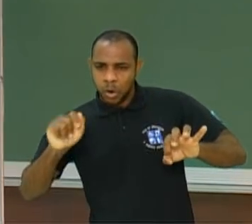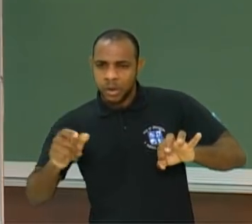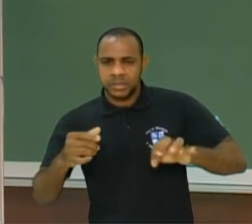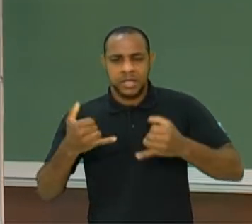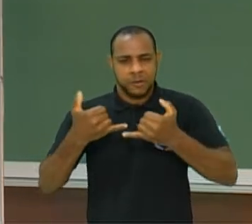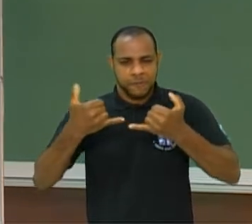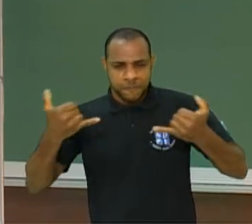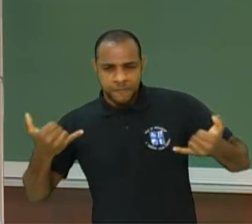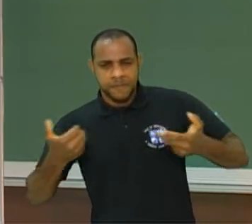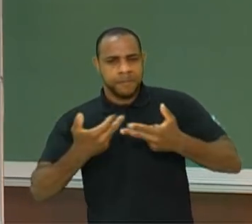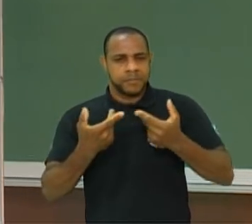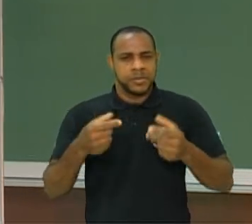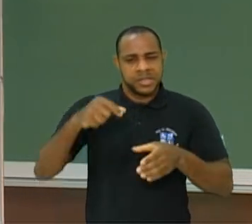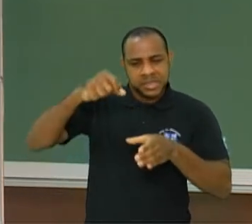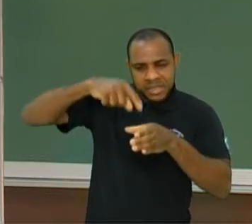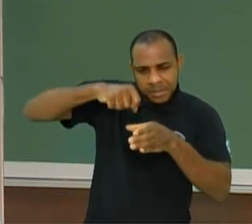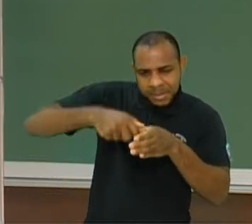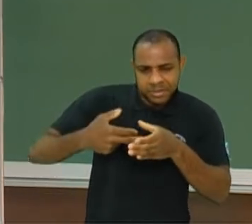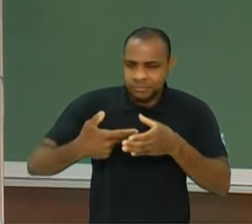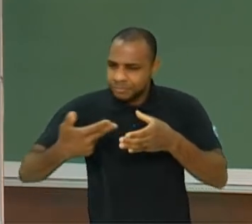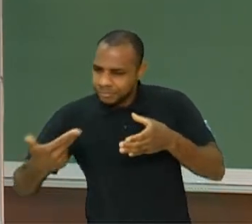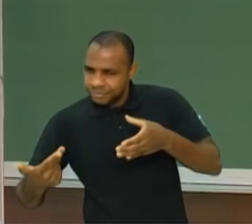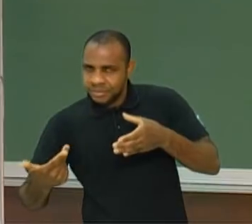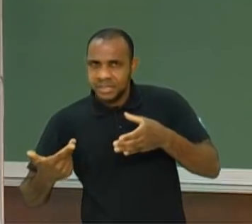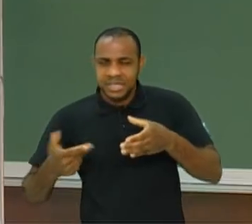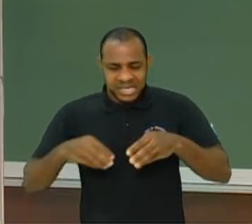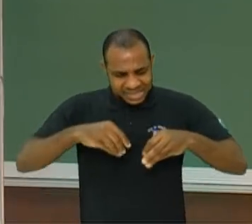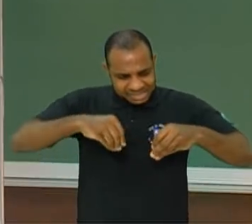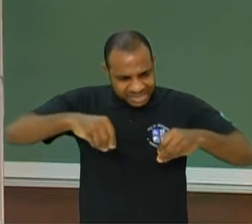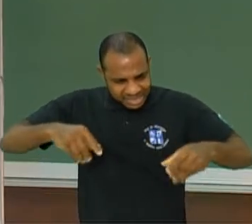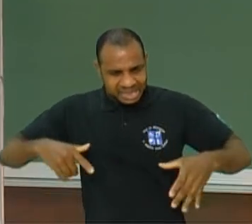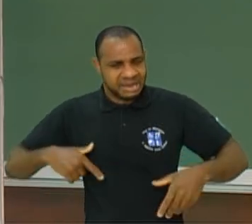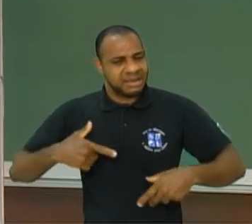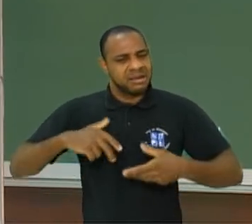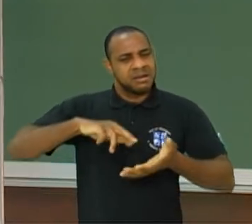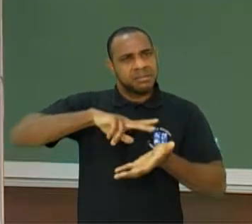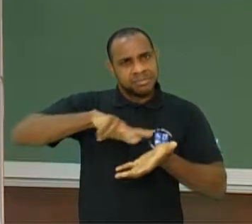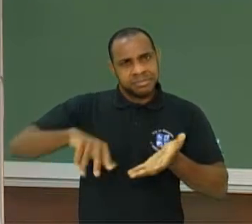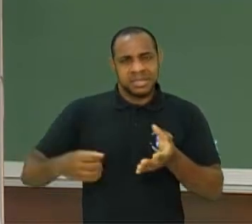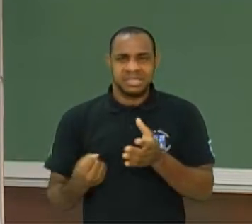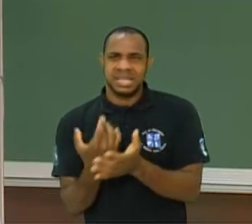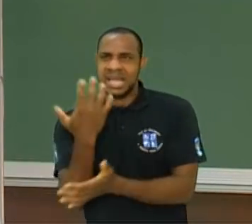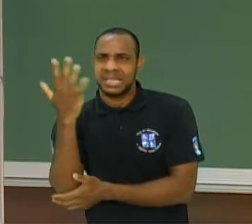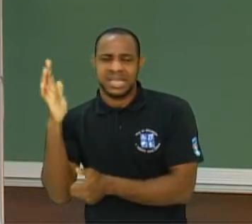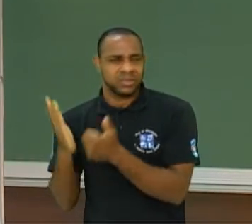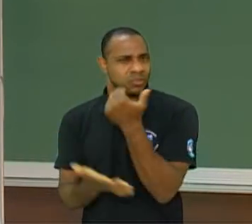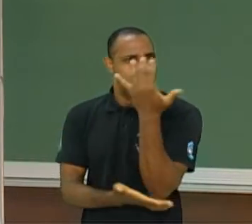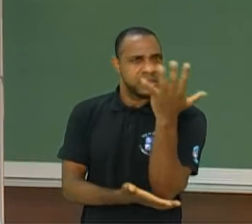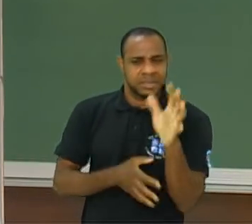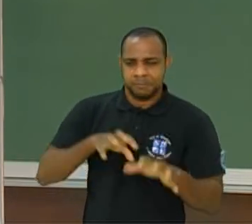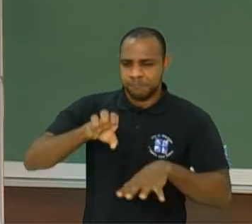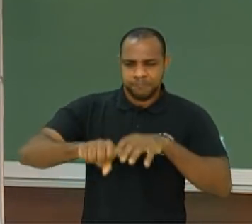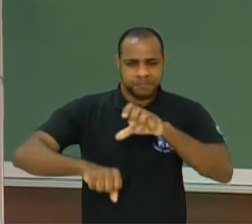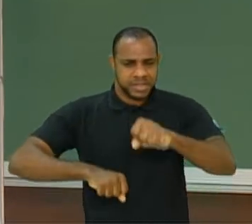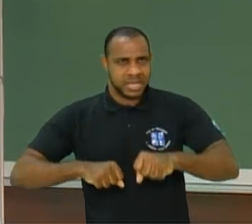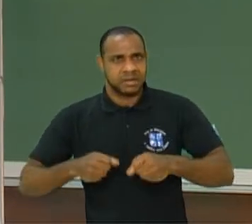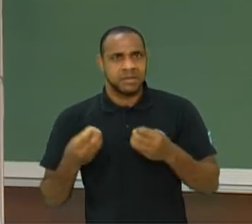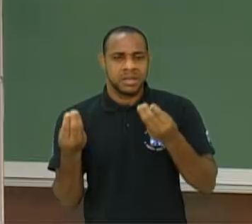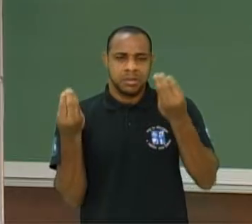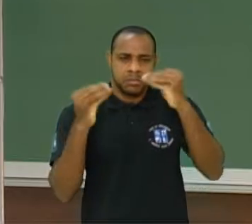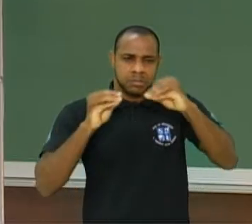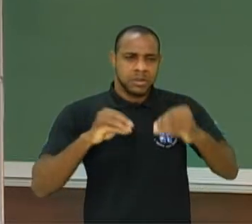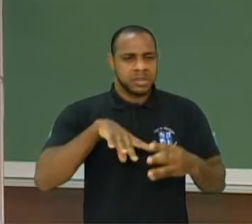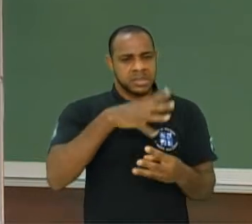Ela trabalha muito com essa coisa da terra, da natureza, do brotar. Então, nas obras dela vai estar muito presente